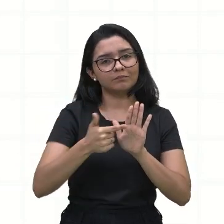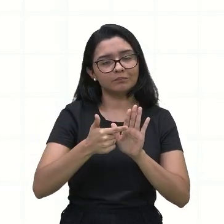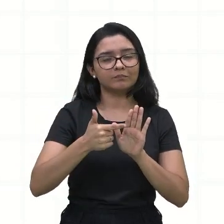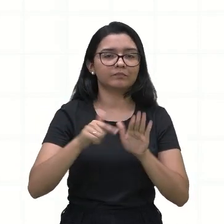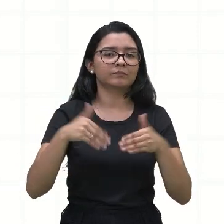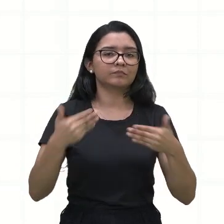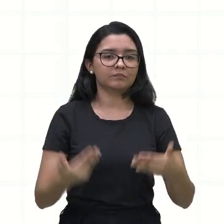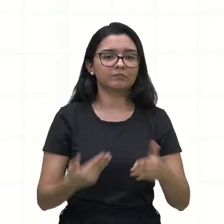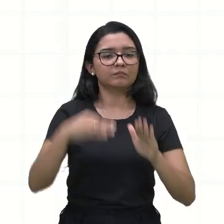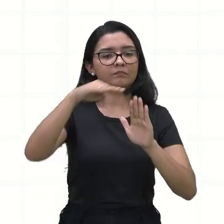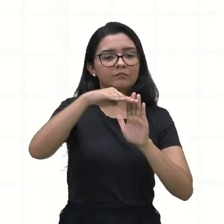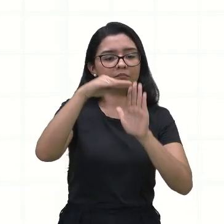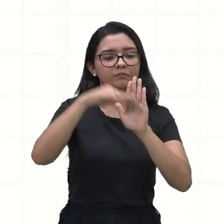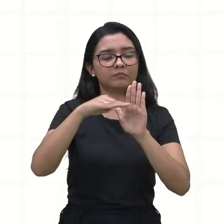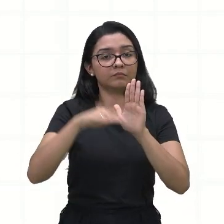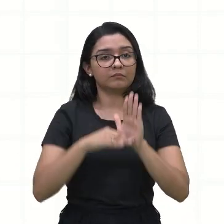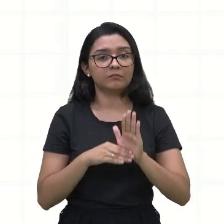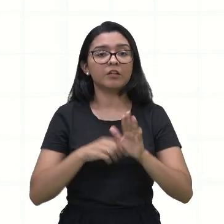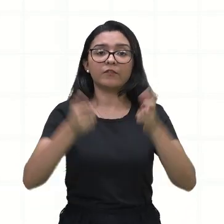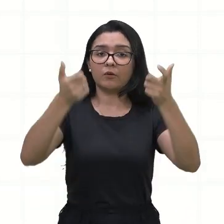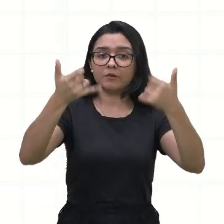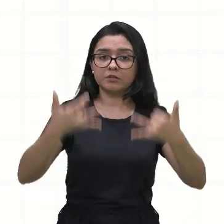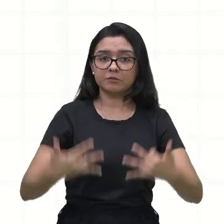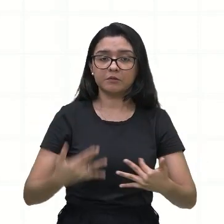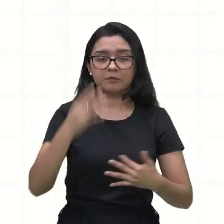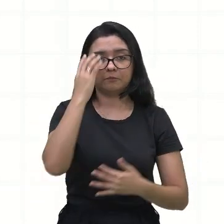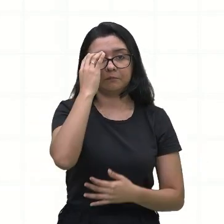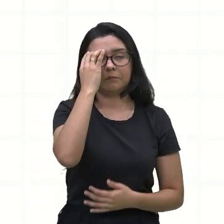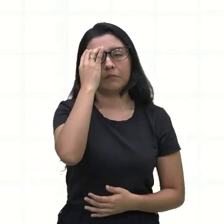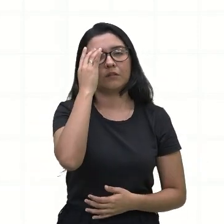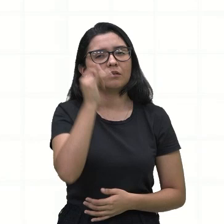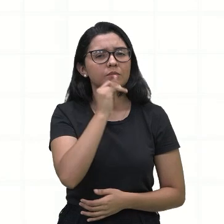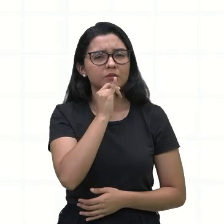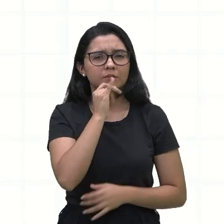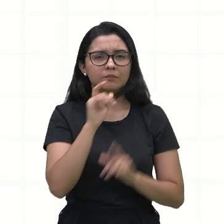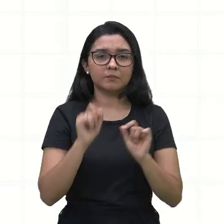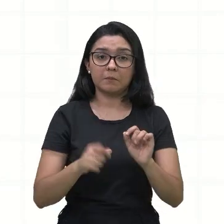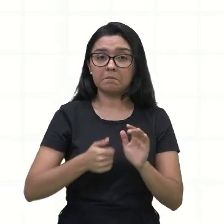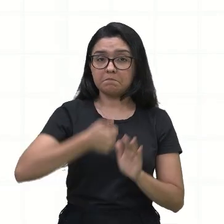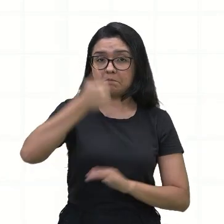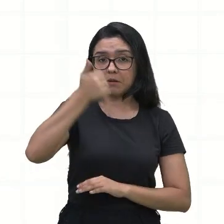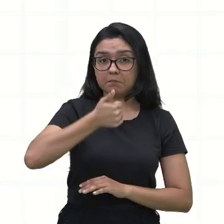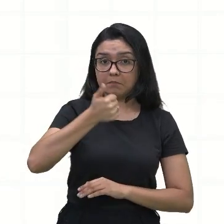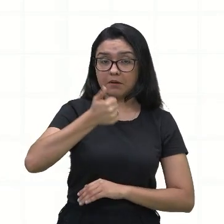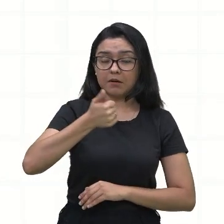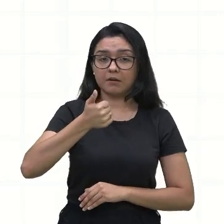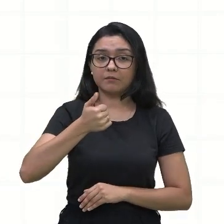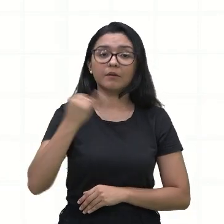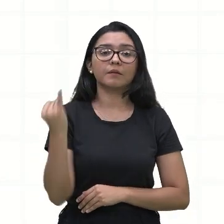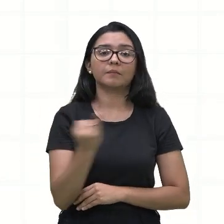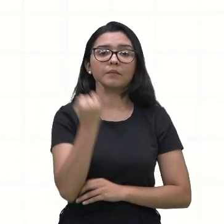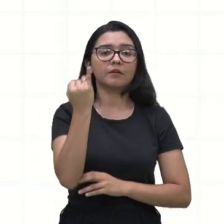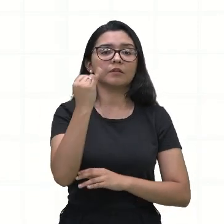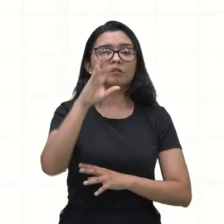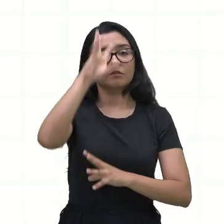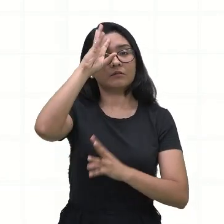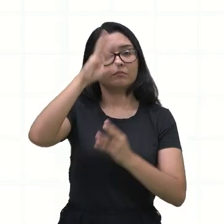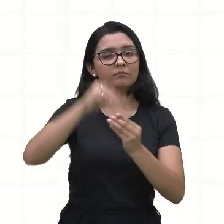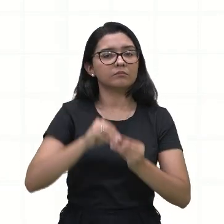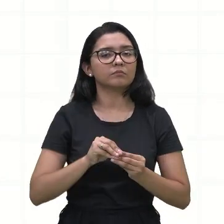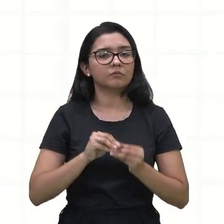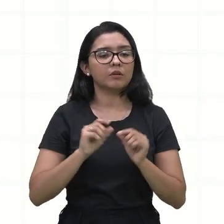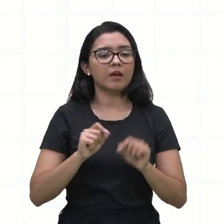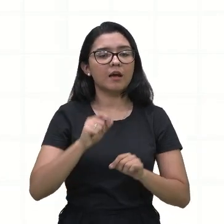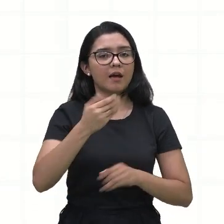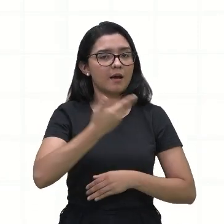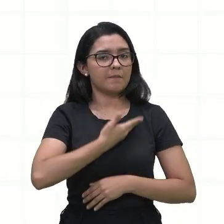autor começará a explicar algo muito importante, quando ele diz assim, ó, primeiramente, é essencial compreender que a amizade